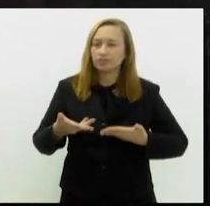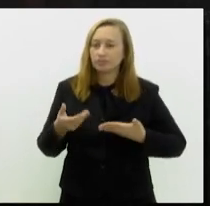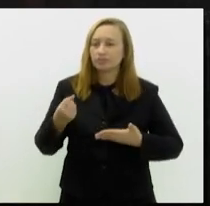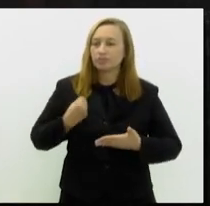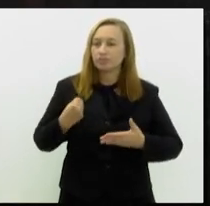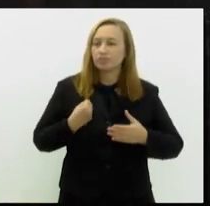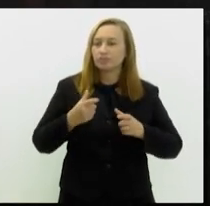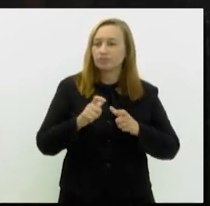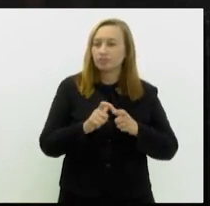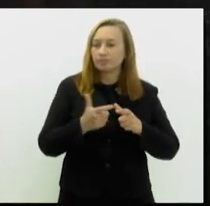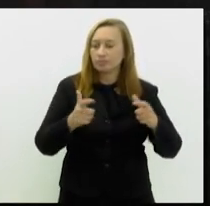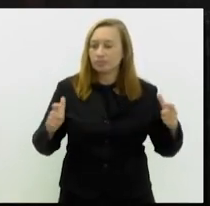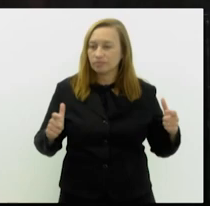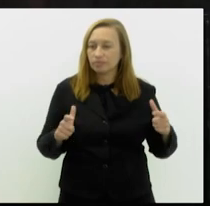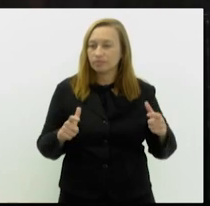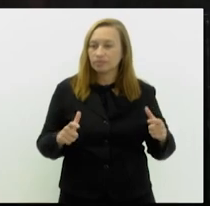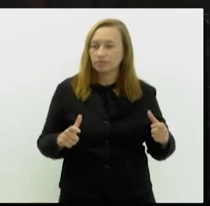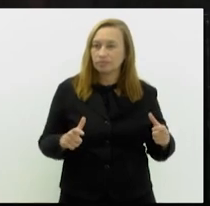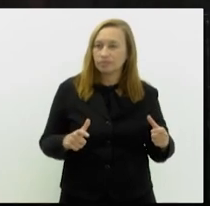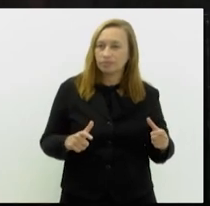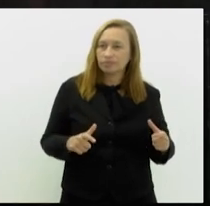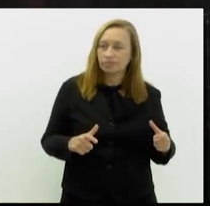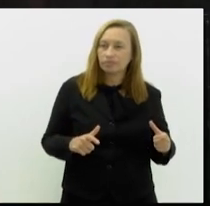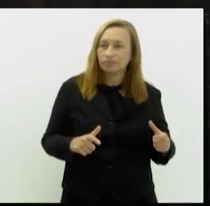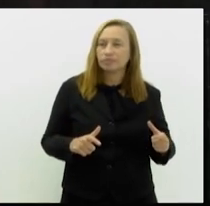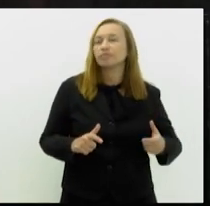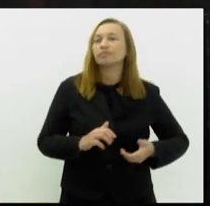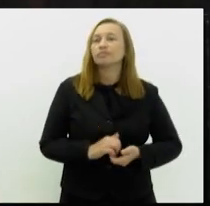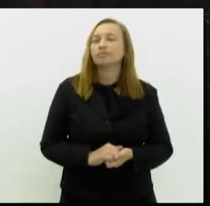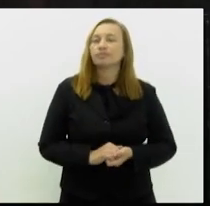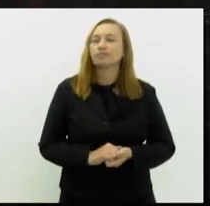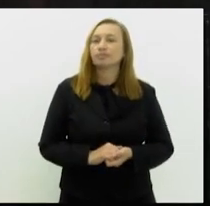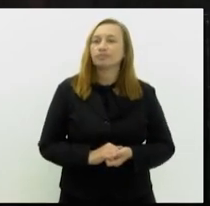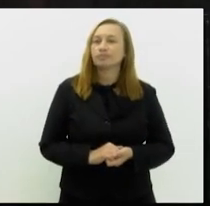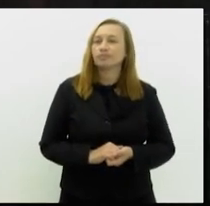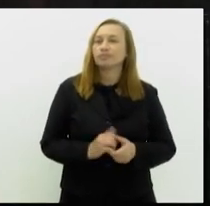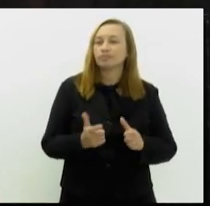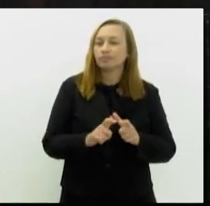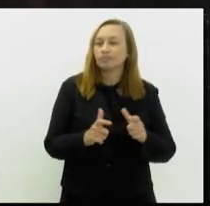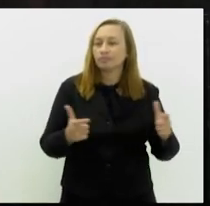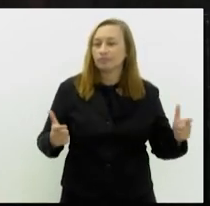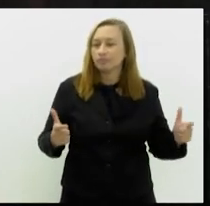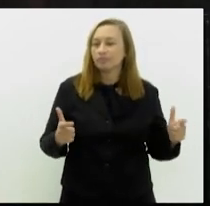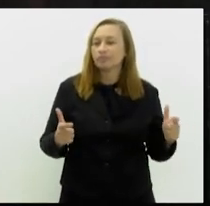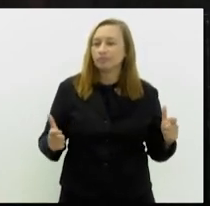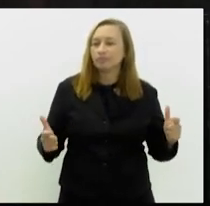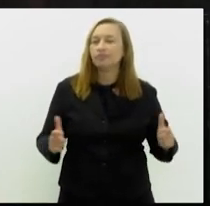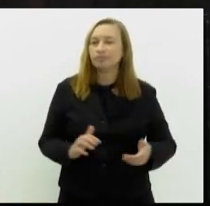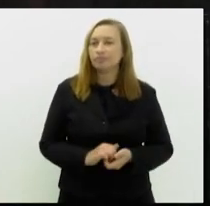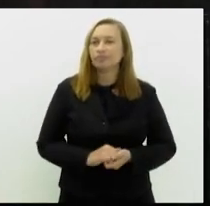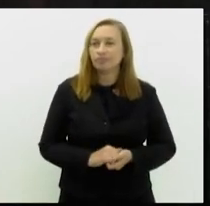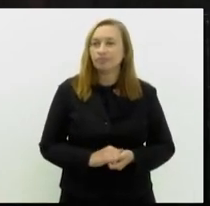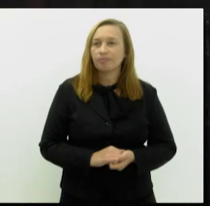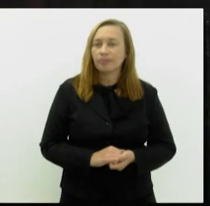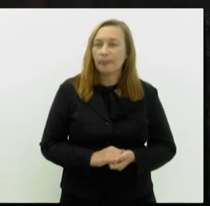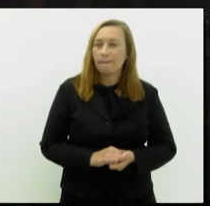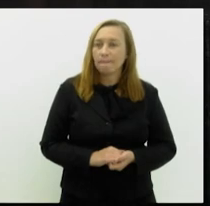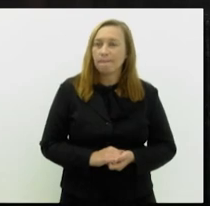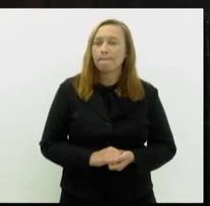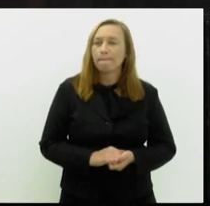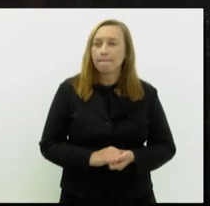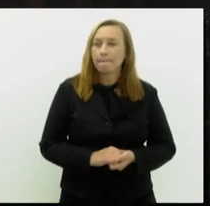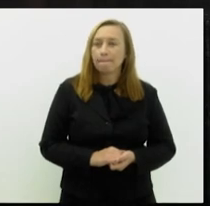populações. Acompanhamos esse debate via comissão, inclusive com grande expectativa para o Congresso Nacional que